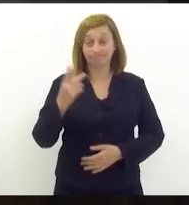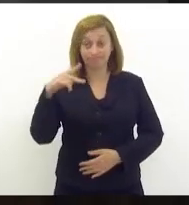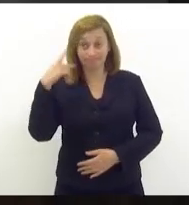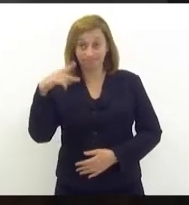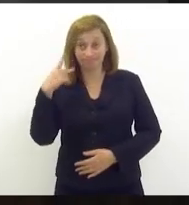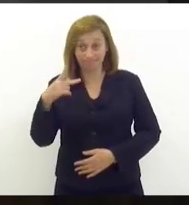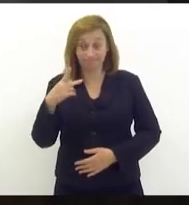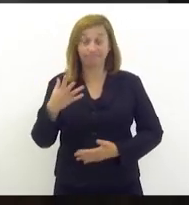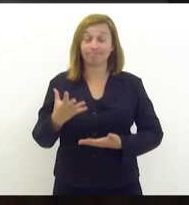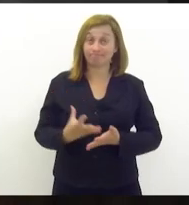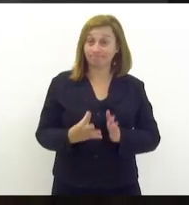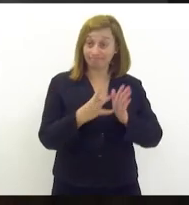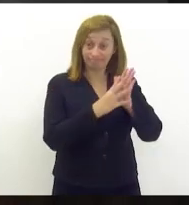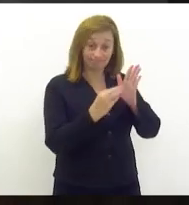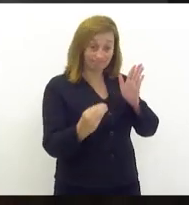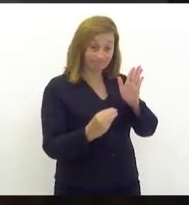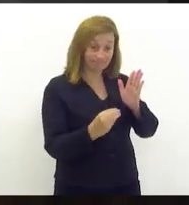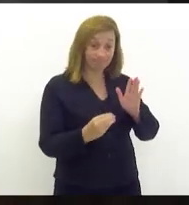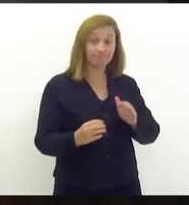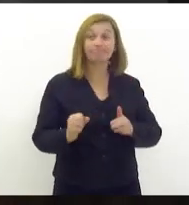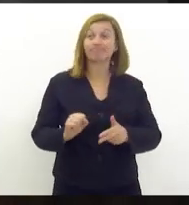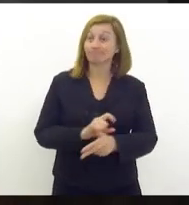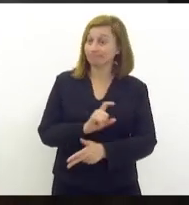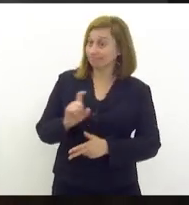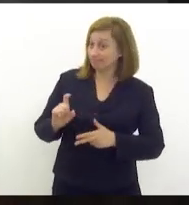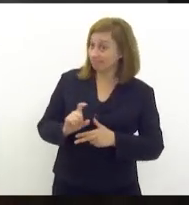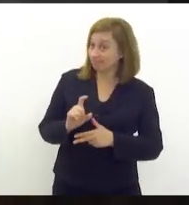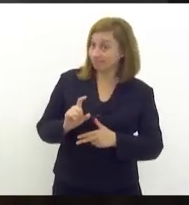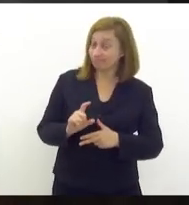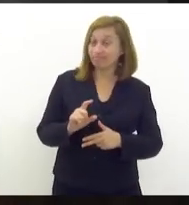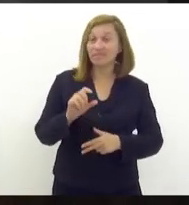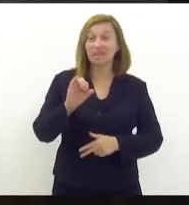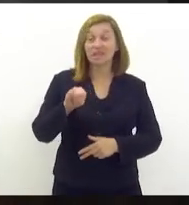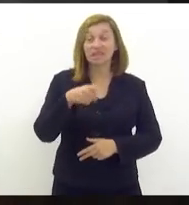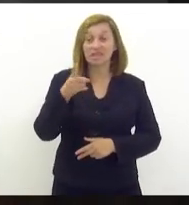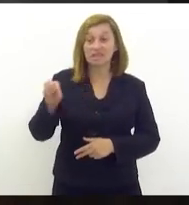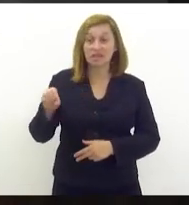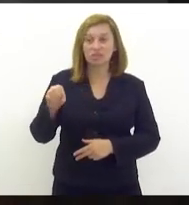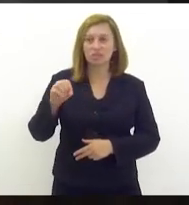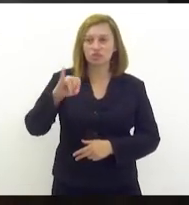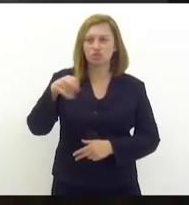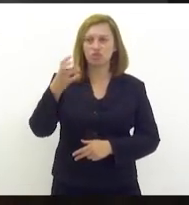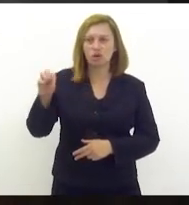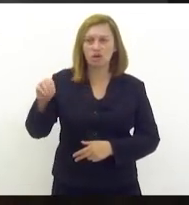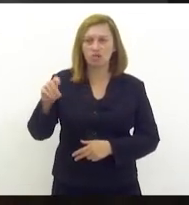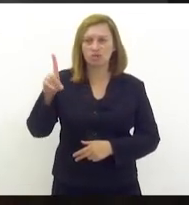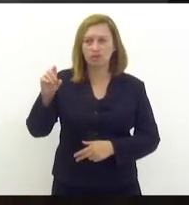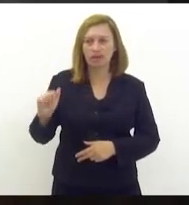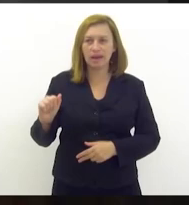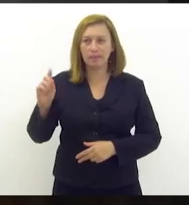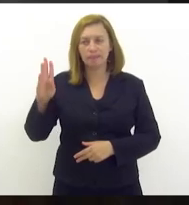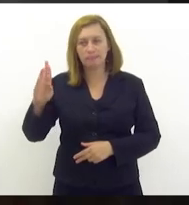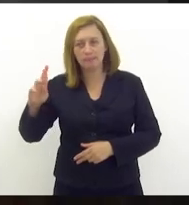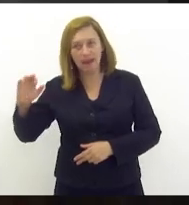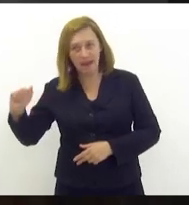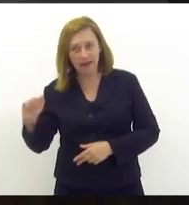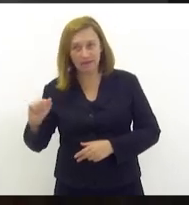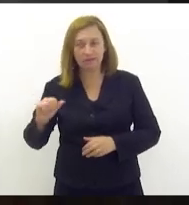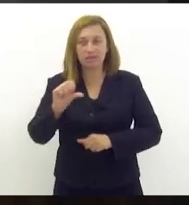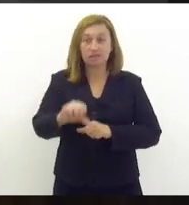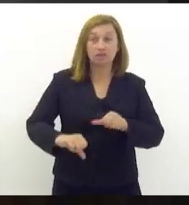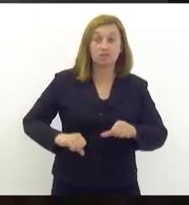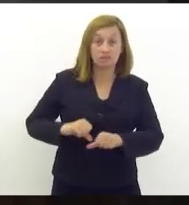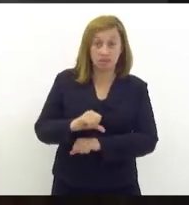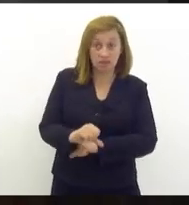uma grande no executivo e São João da Barra é uma cidade que está sendo uma transformação